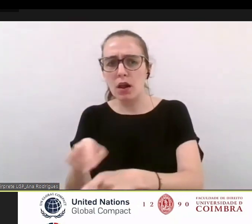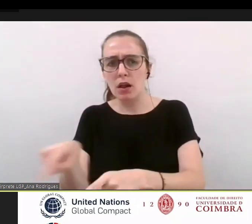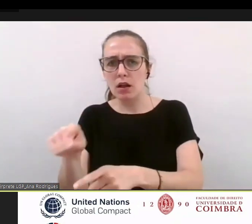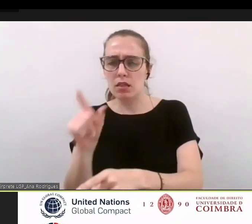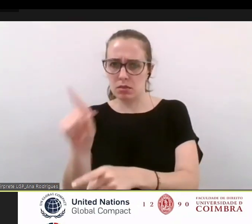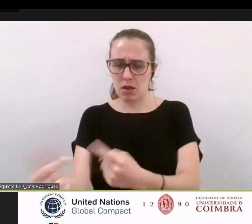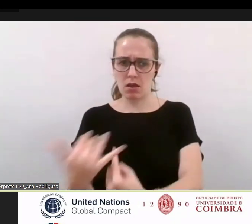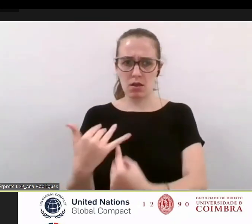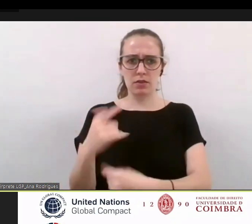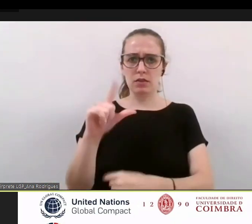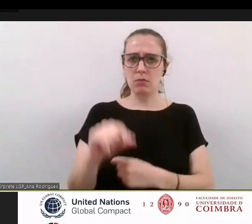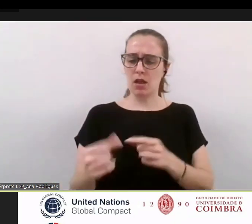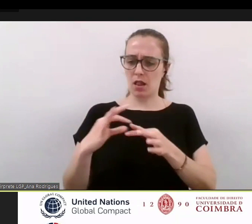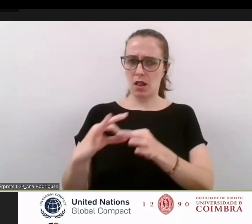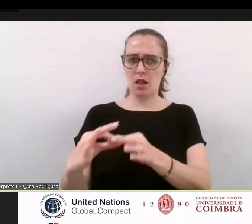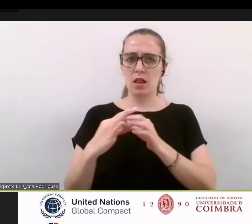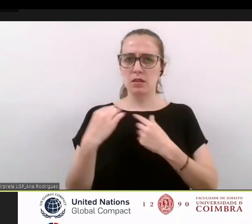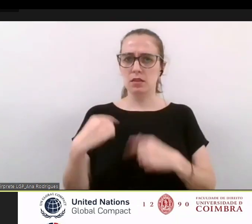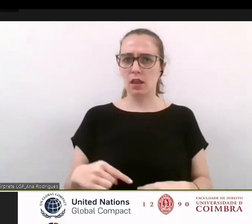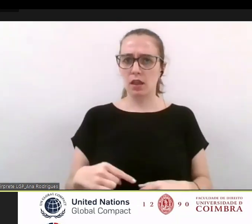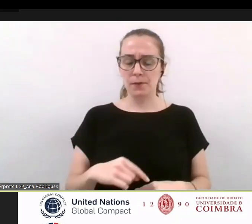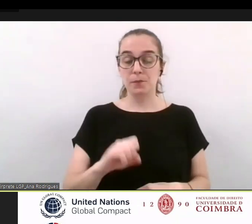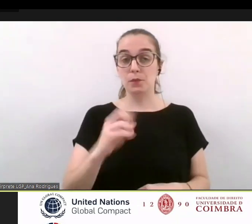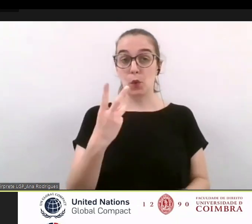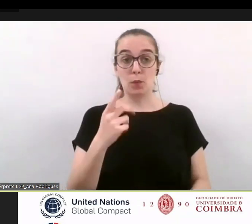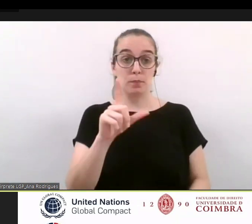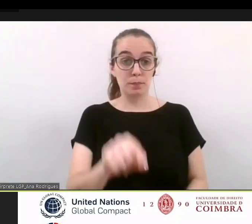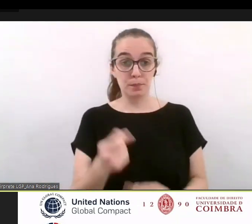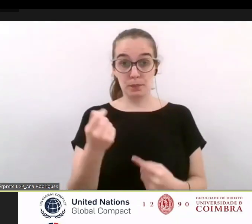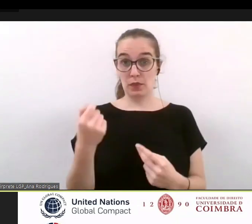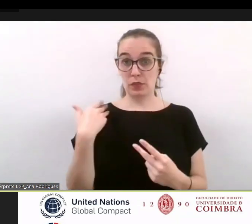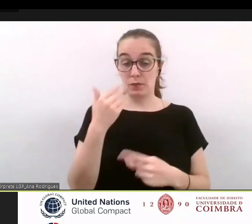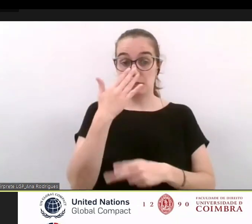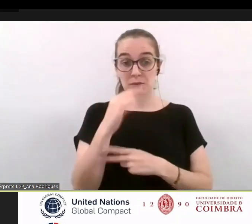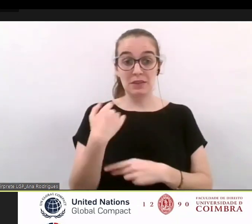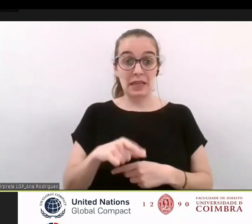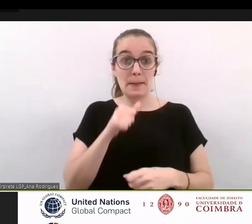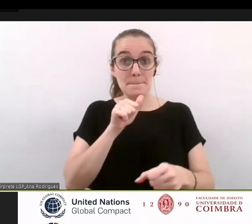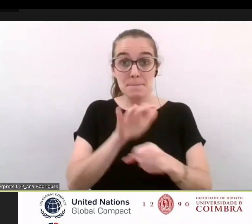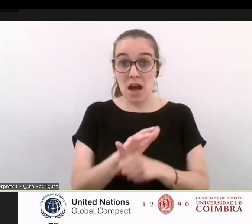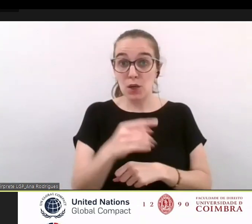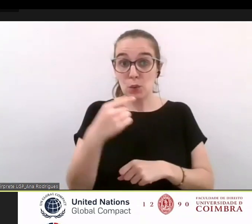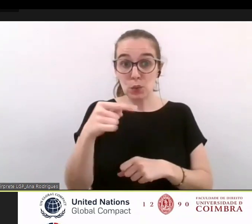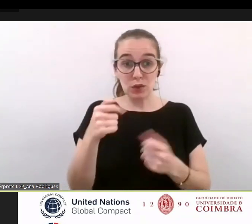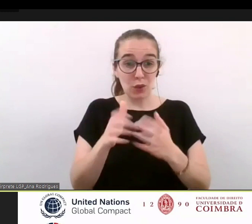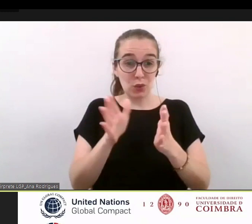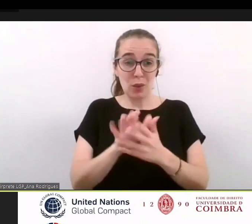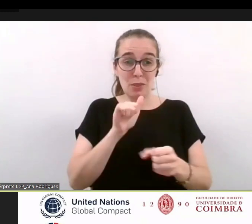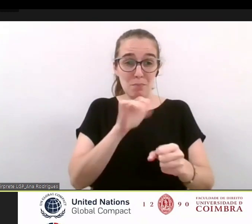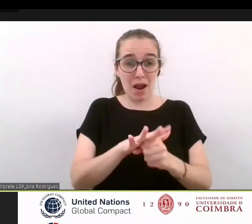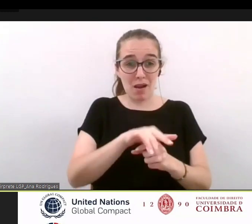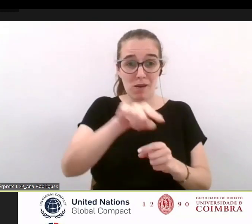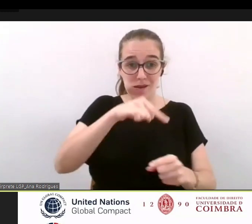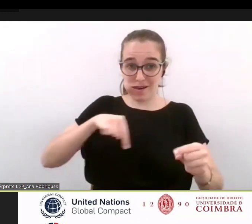nossa própria saúde humana. Ou quando descobrimos, por exemplo, que afinal temos um só oceano e que todos os oceanos estão ligados entre si.